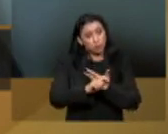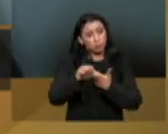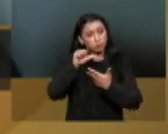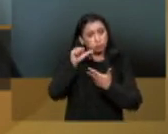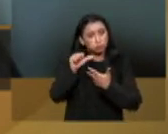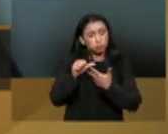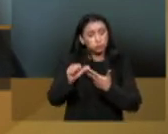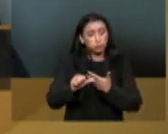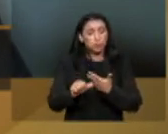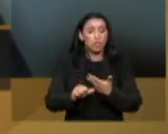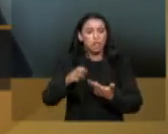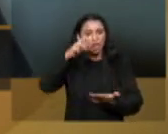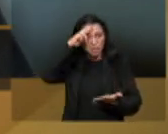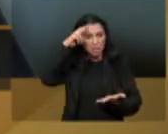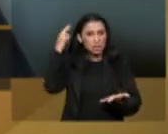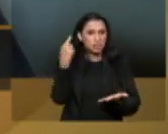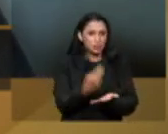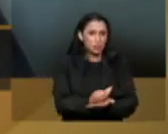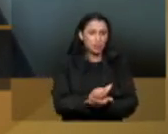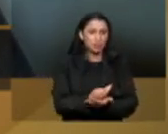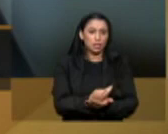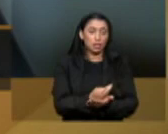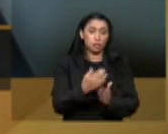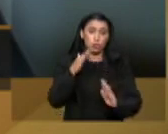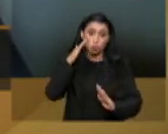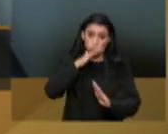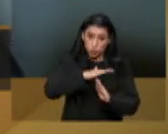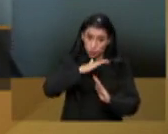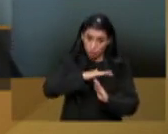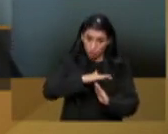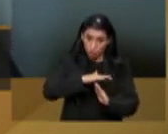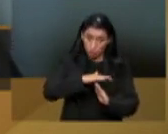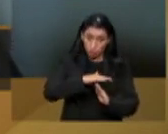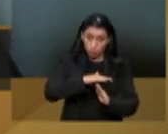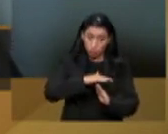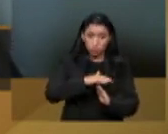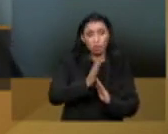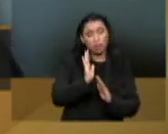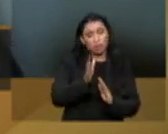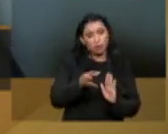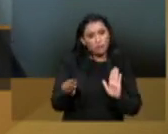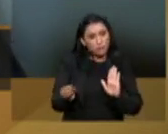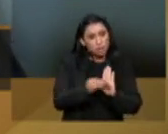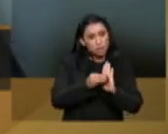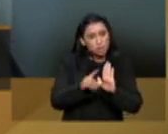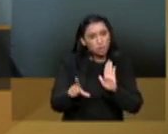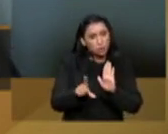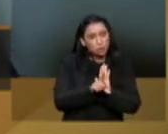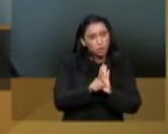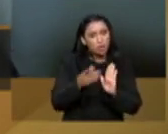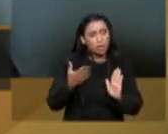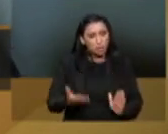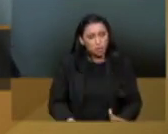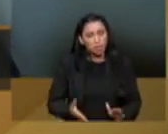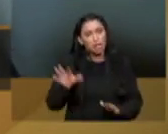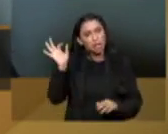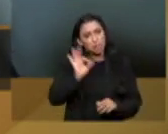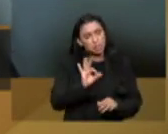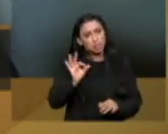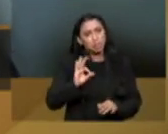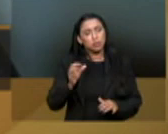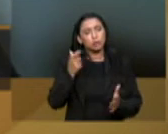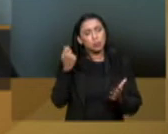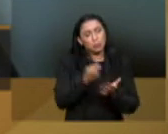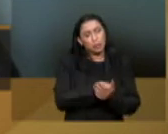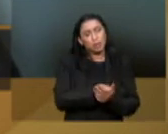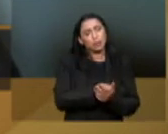alterar, respeitados os tetos, que é conhecido por todos e fixado em lei, as alíquotas da contribuição